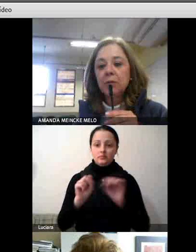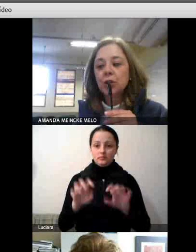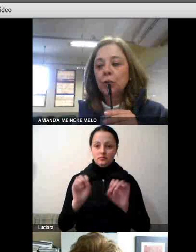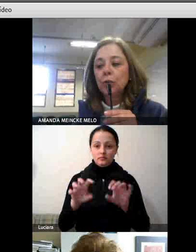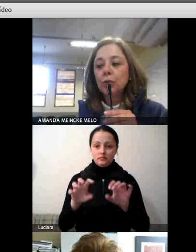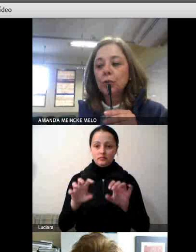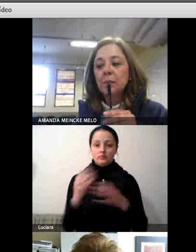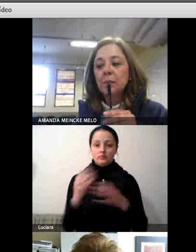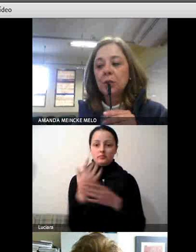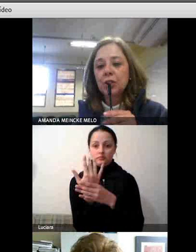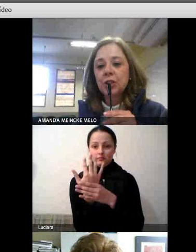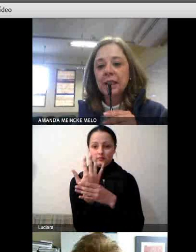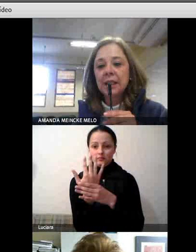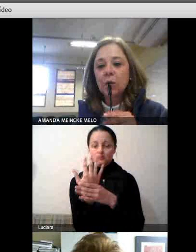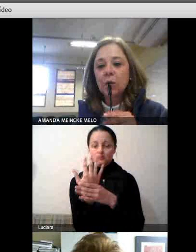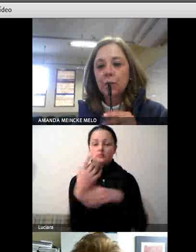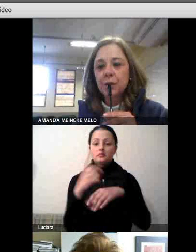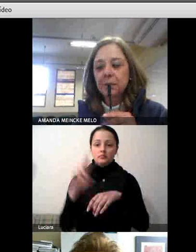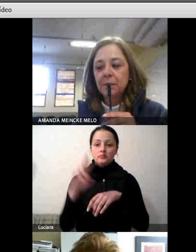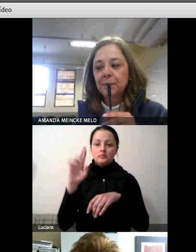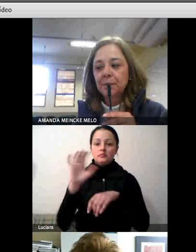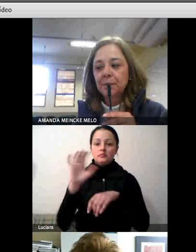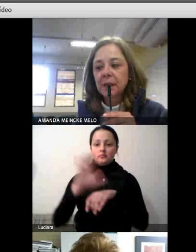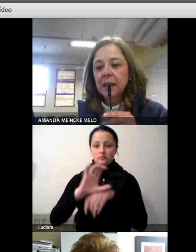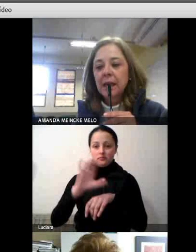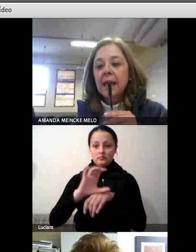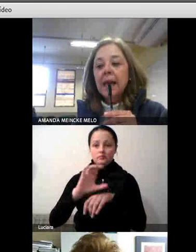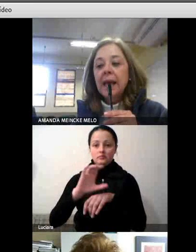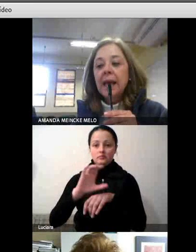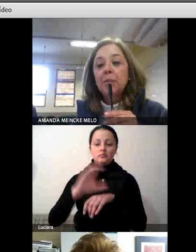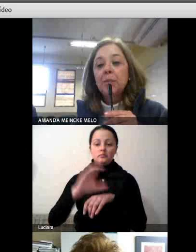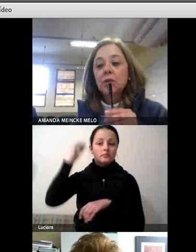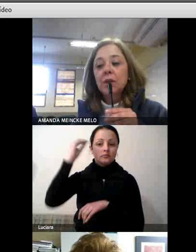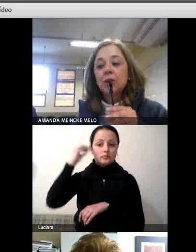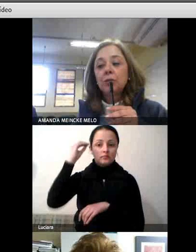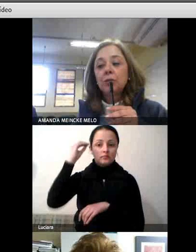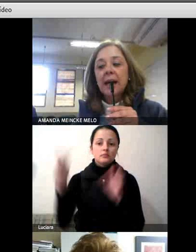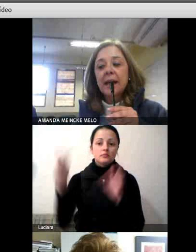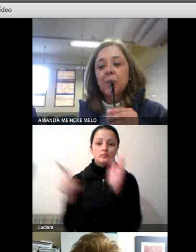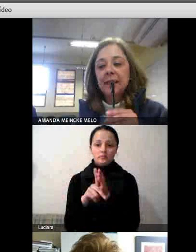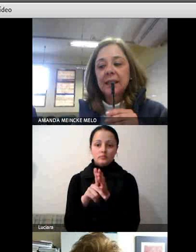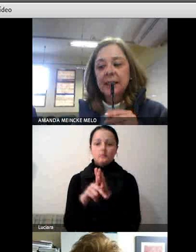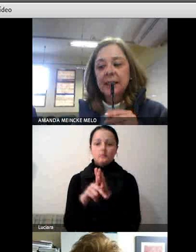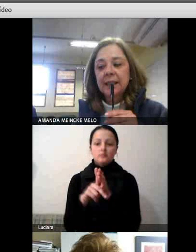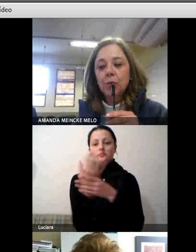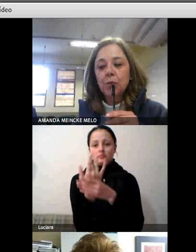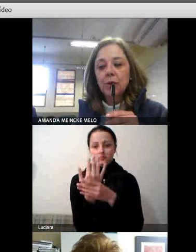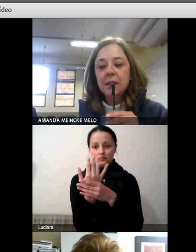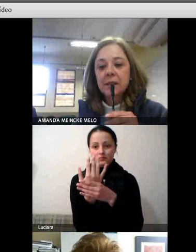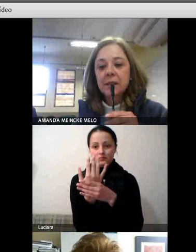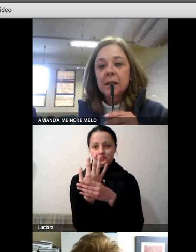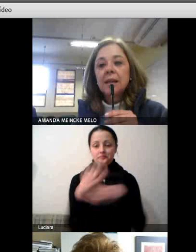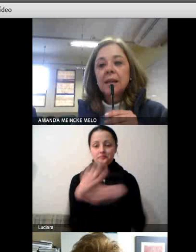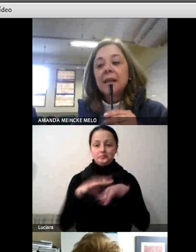pelo Instituto de Psicologia da USP. É professora titular aposentada da